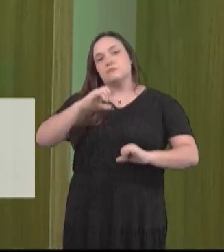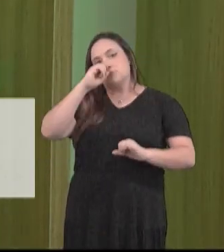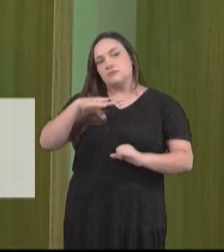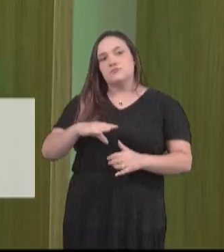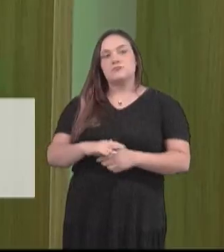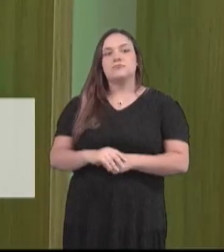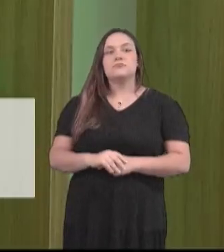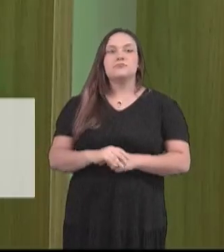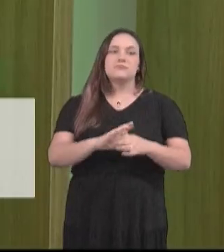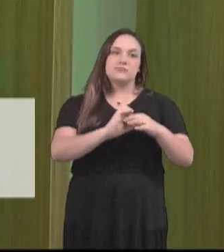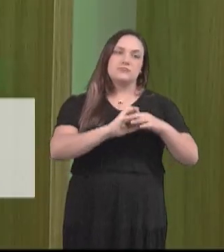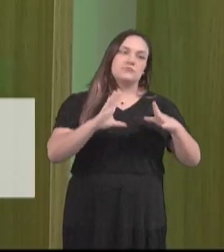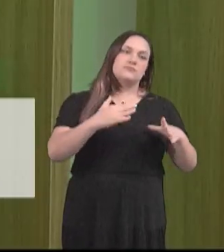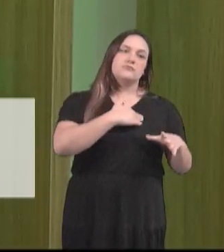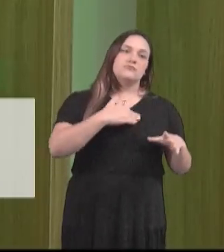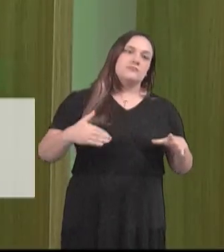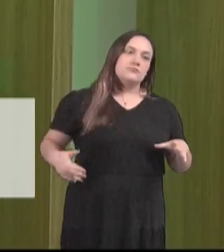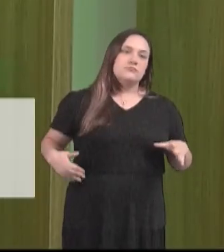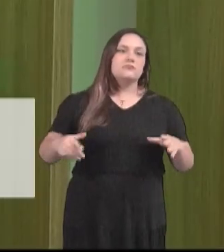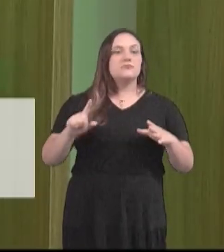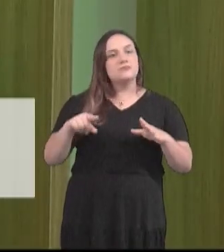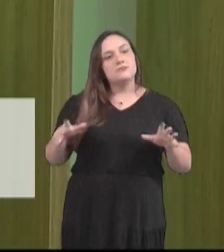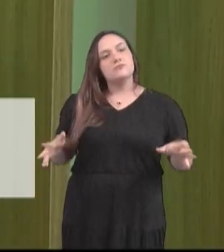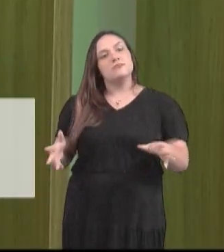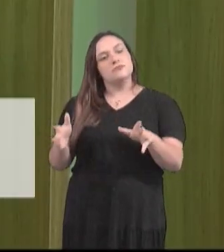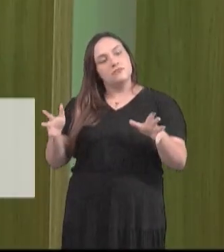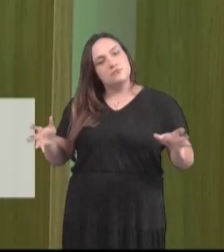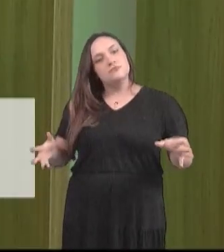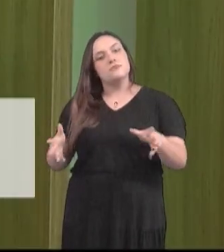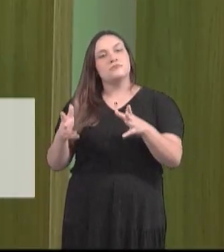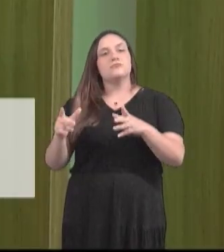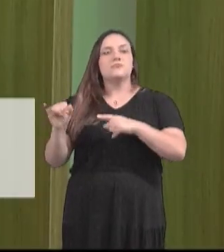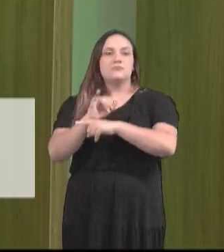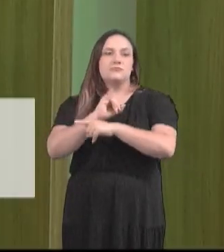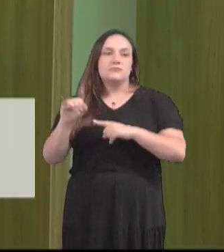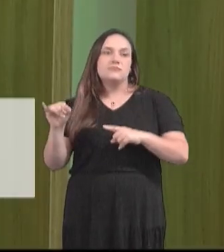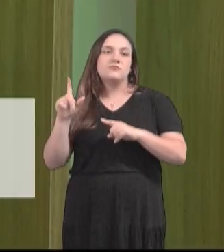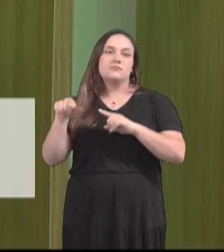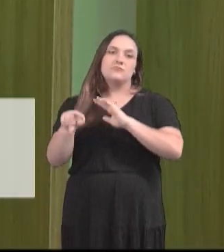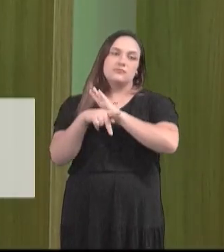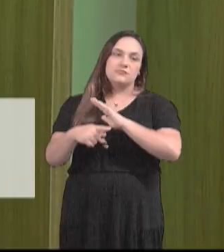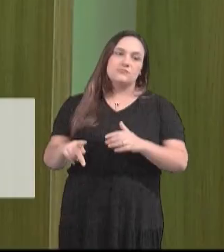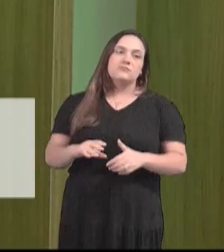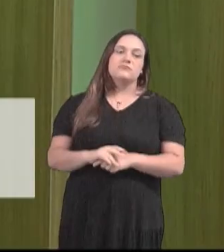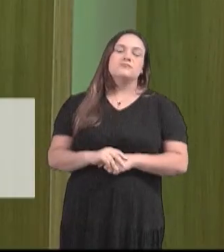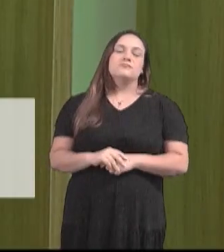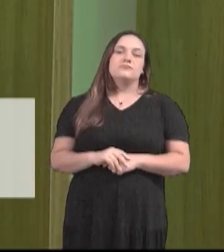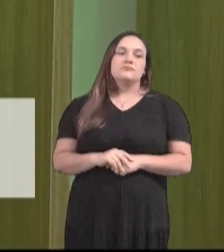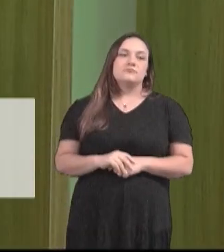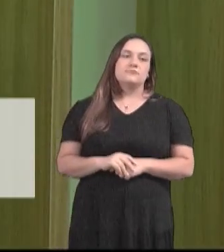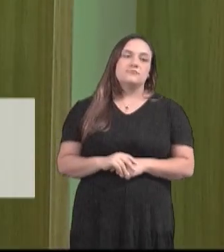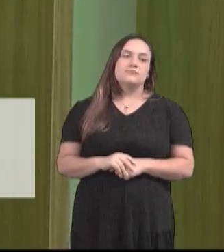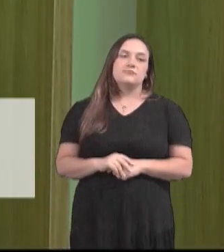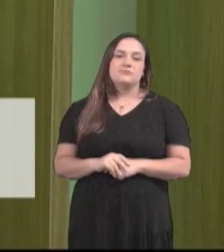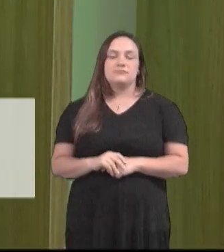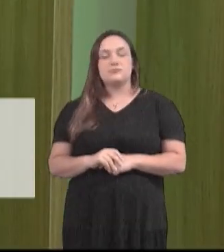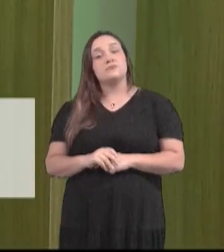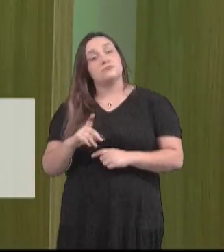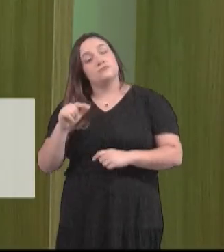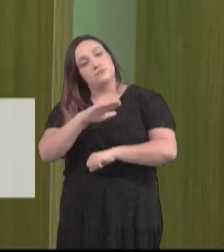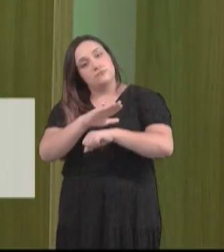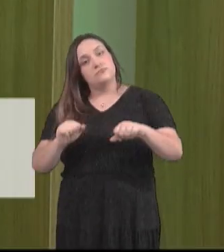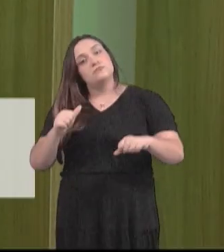violência. Autoriza o governo a incentivar, a promover ações quanto à contratação dessas